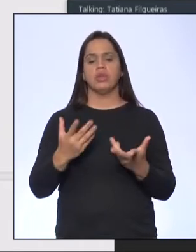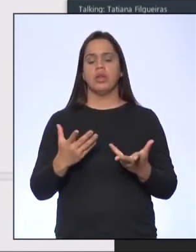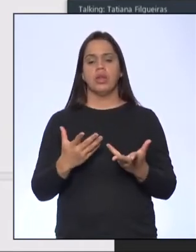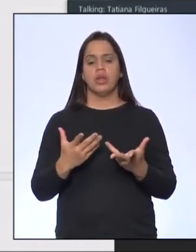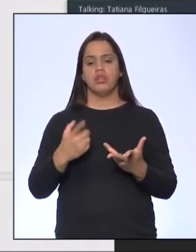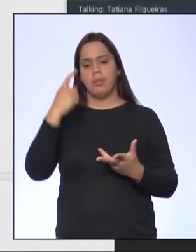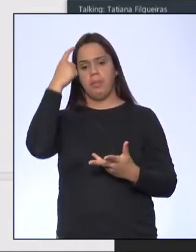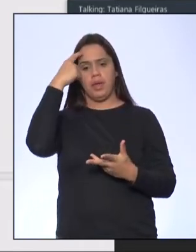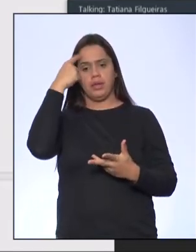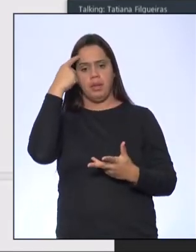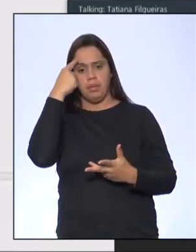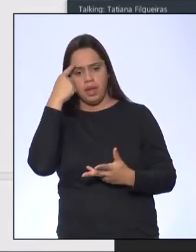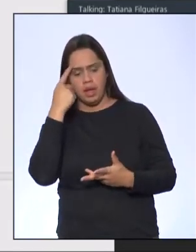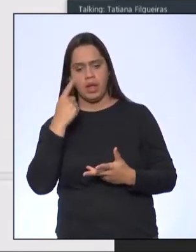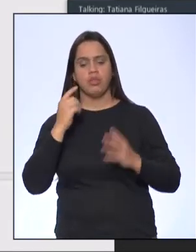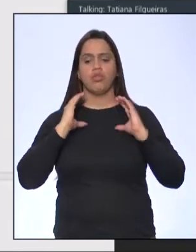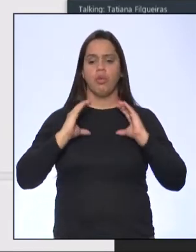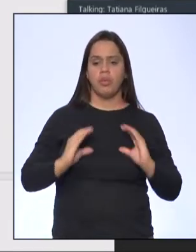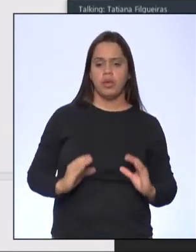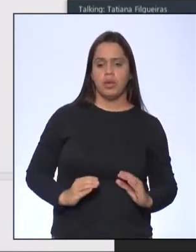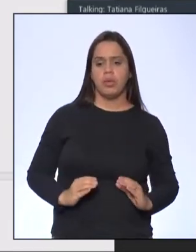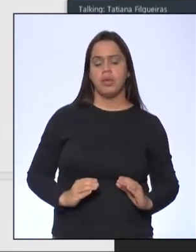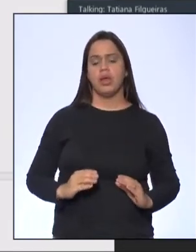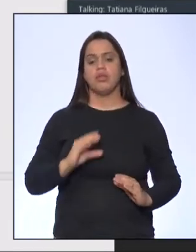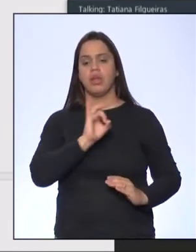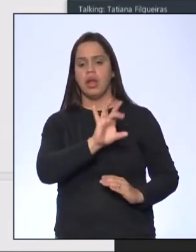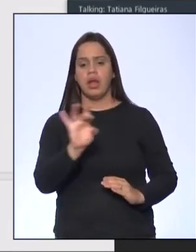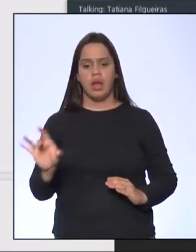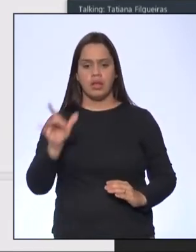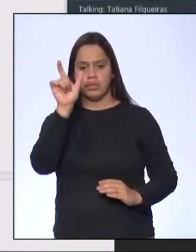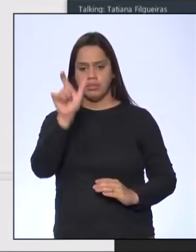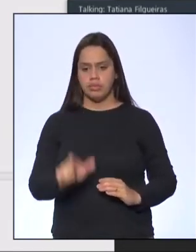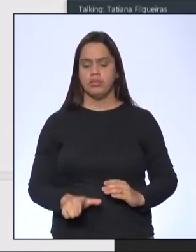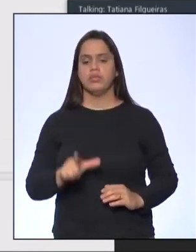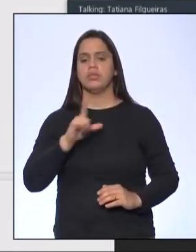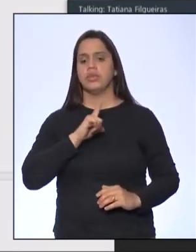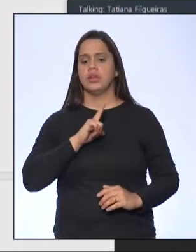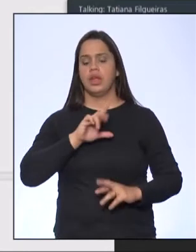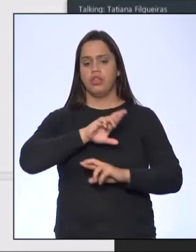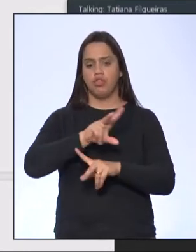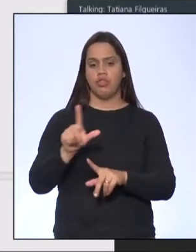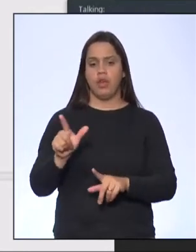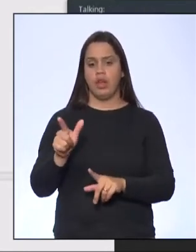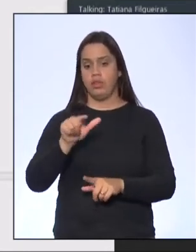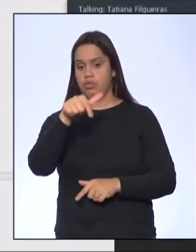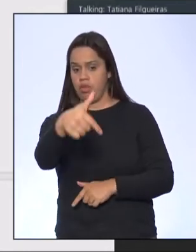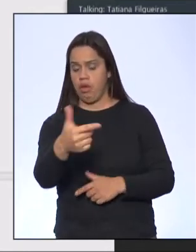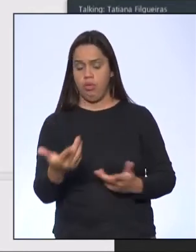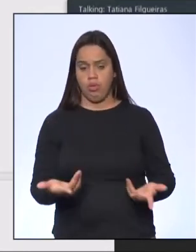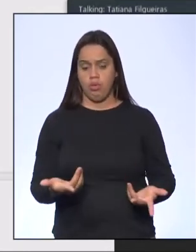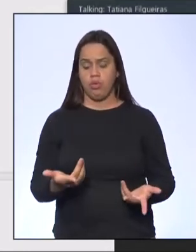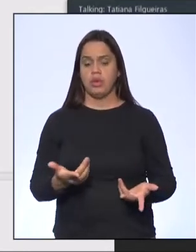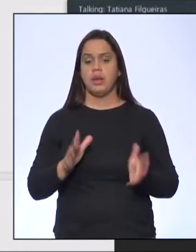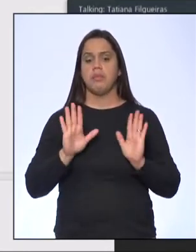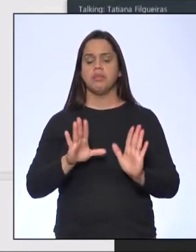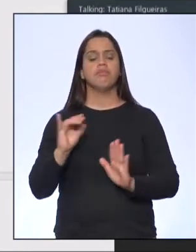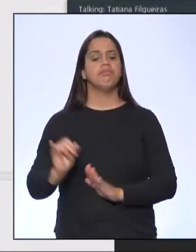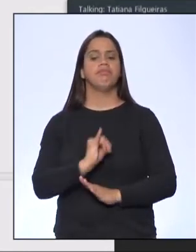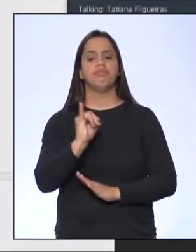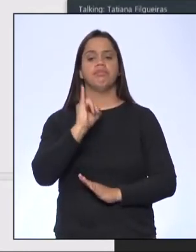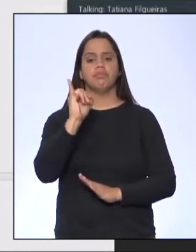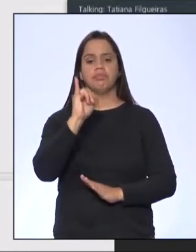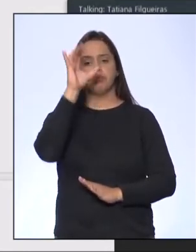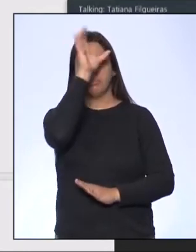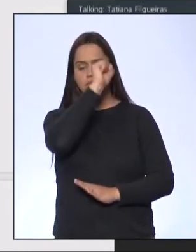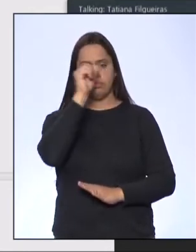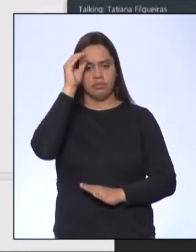de pensamentos, de comportamentos que cada pessoa tem diferente da outra, mas isso é muito importante para o